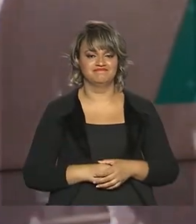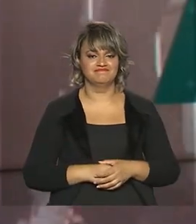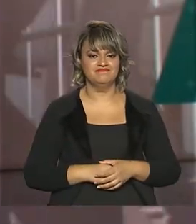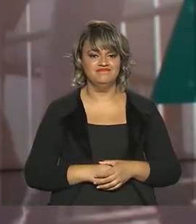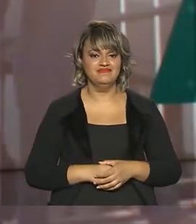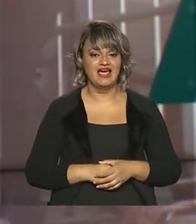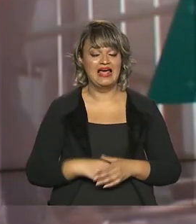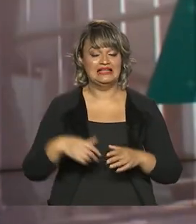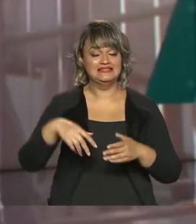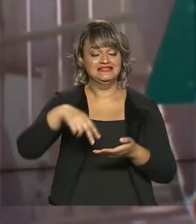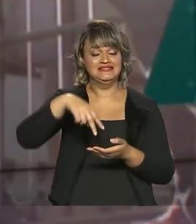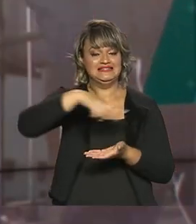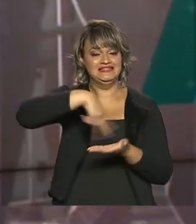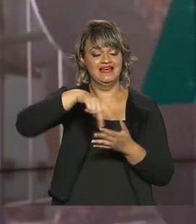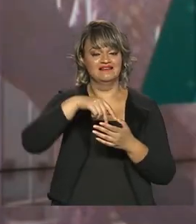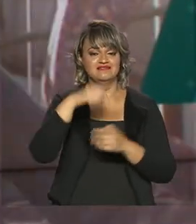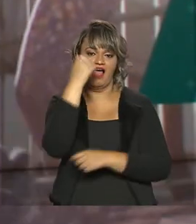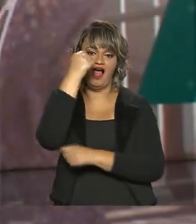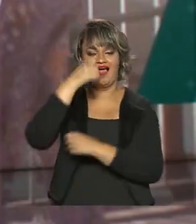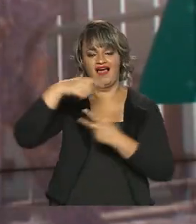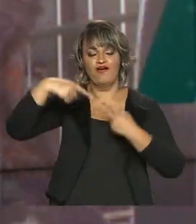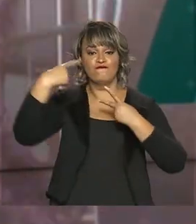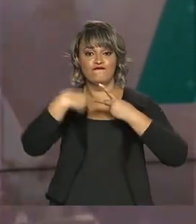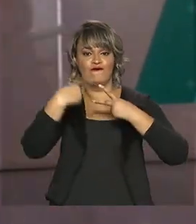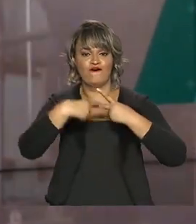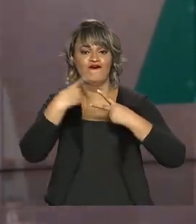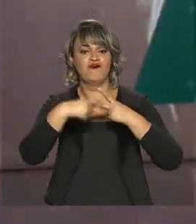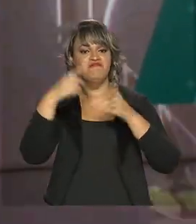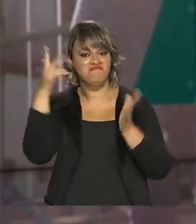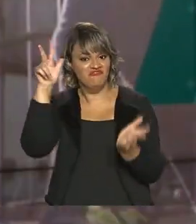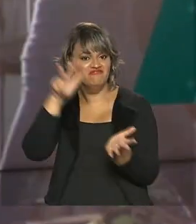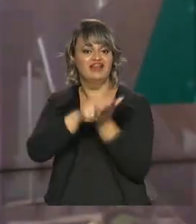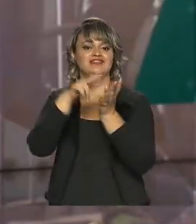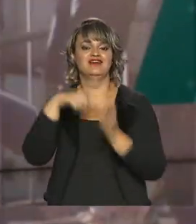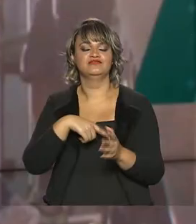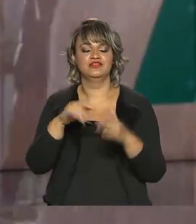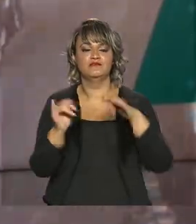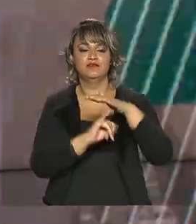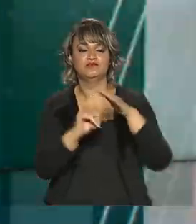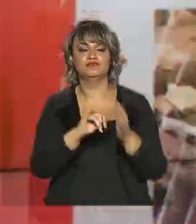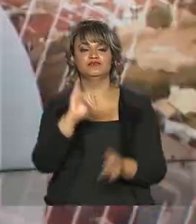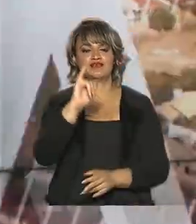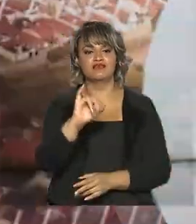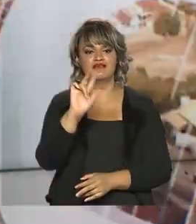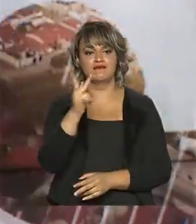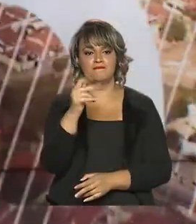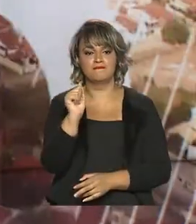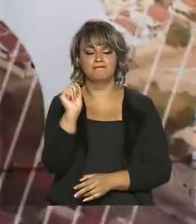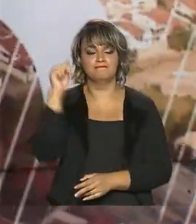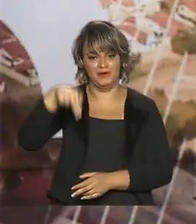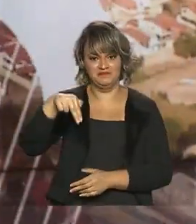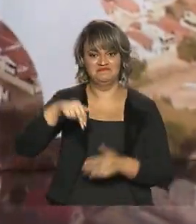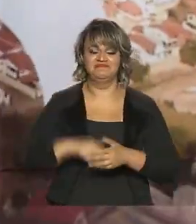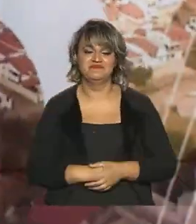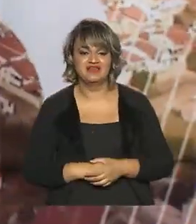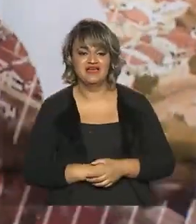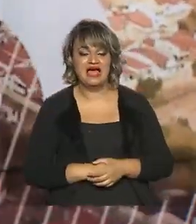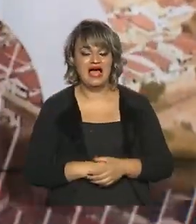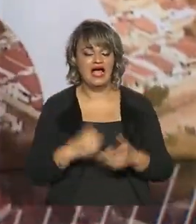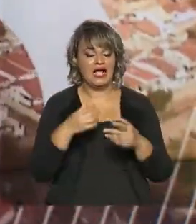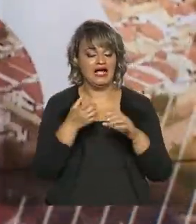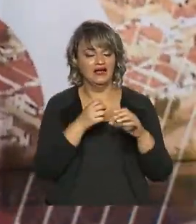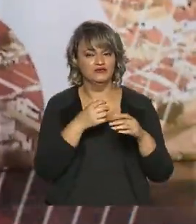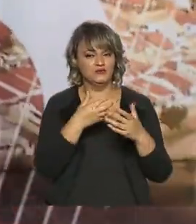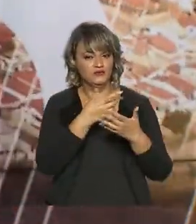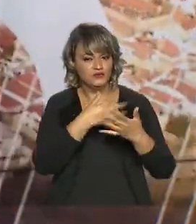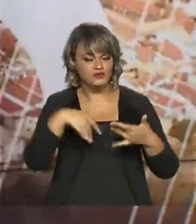e o Forró recebeu o reconhecimento do iphan Instituto do patrimônio histórico e artístico nacional as matrizes tradicionais do